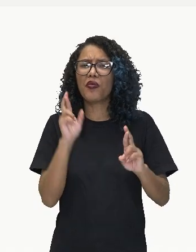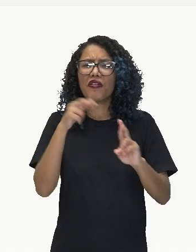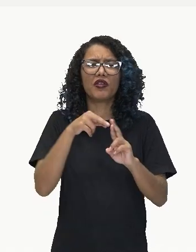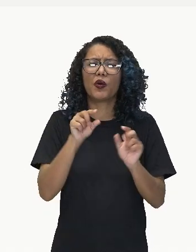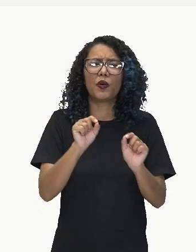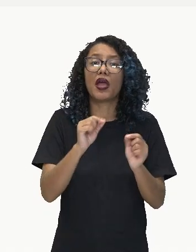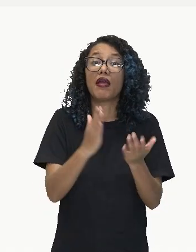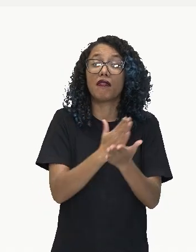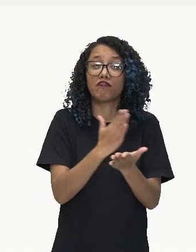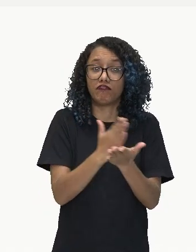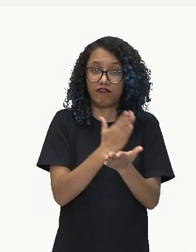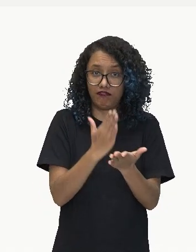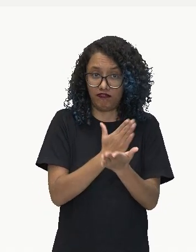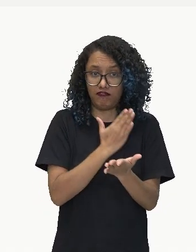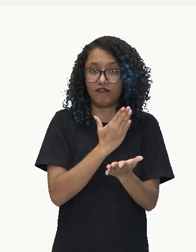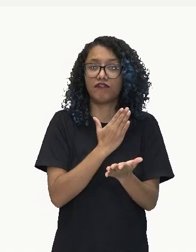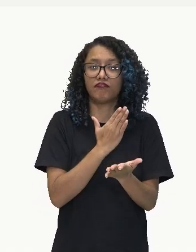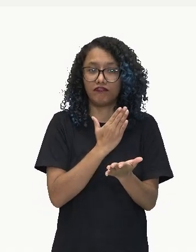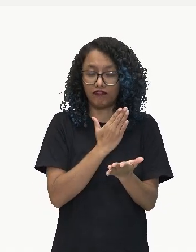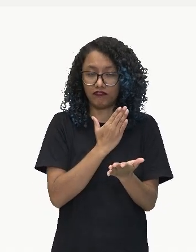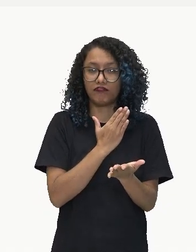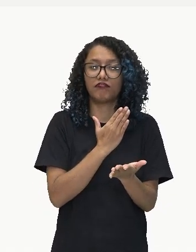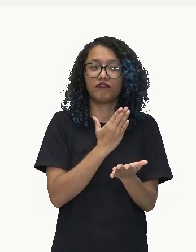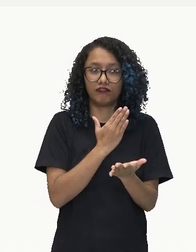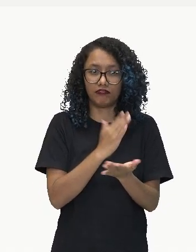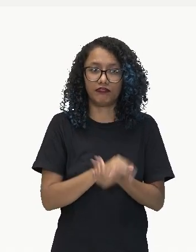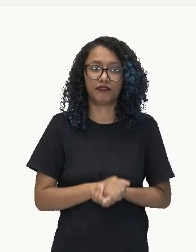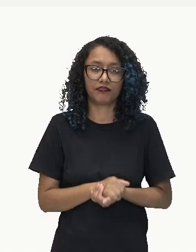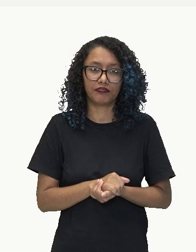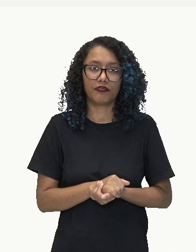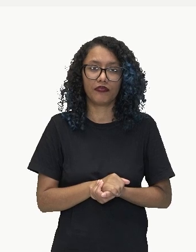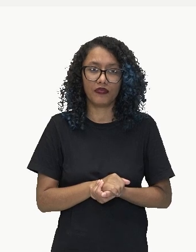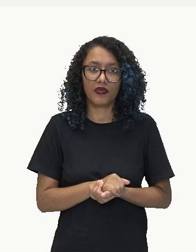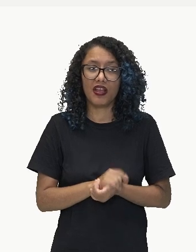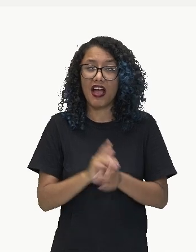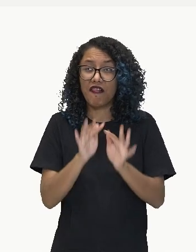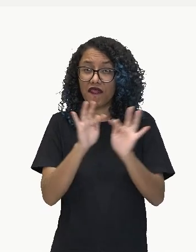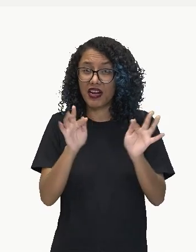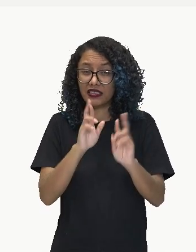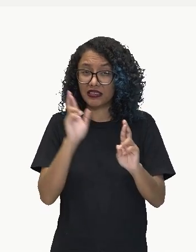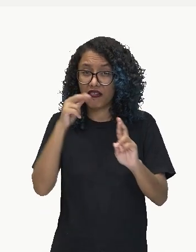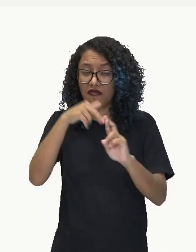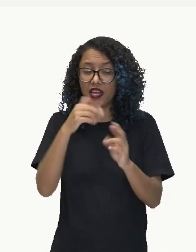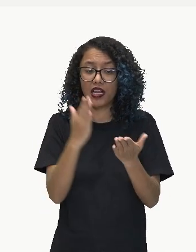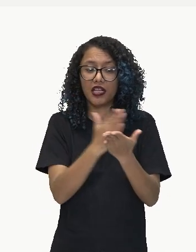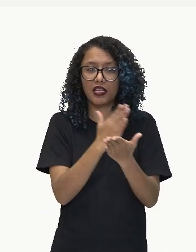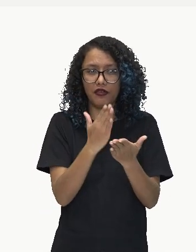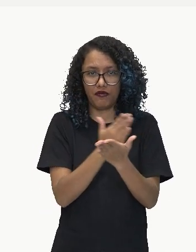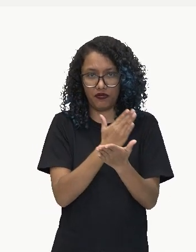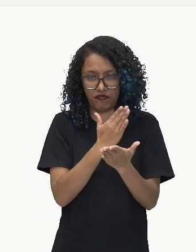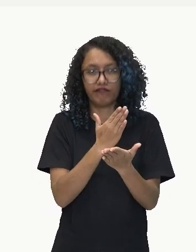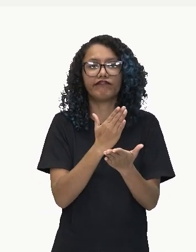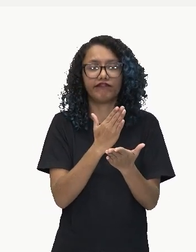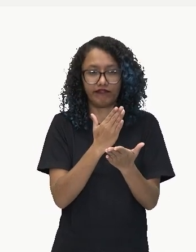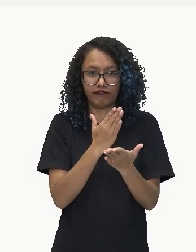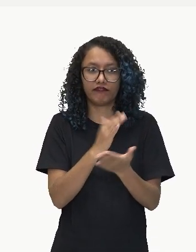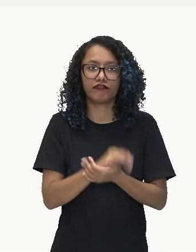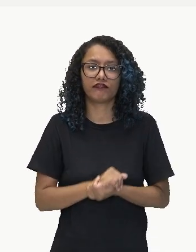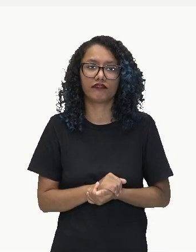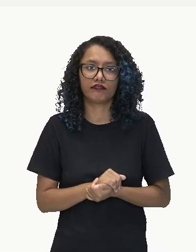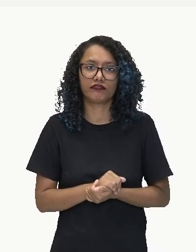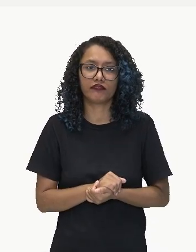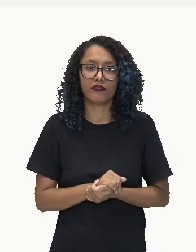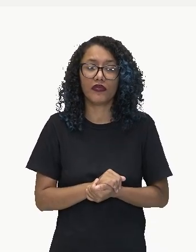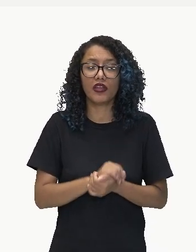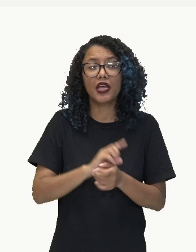Né? A centralidade aqui da frase é o livro. Eu me reporto ao livro. Né? Logo depois do